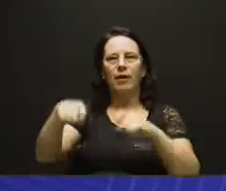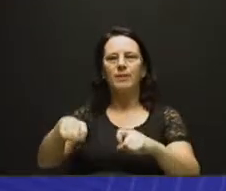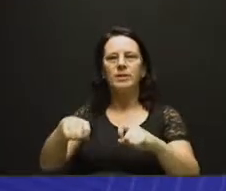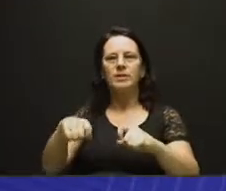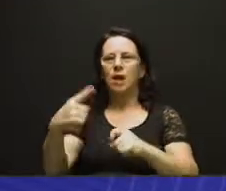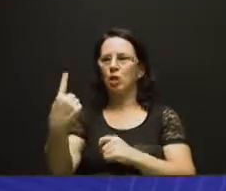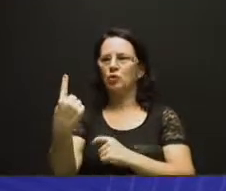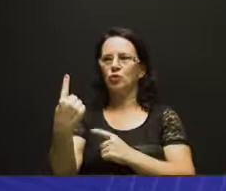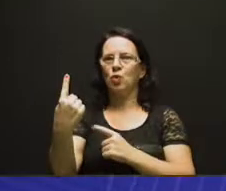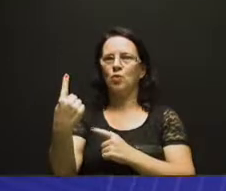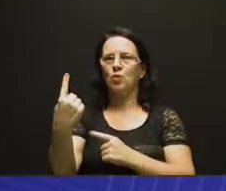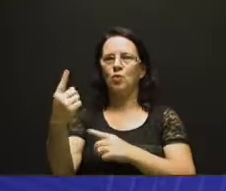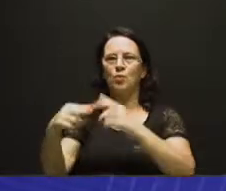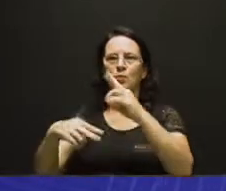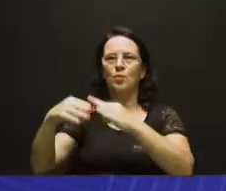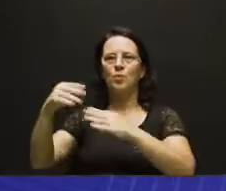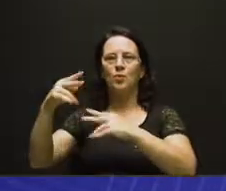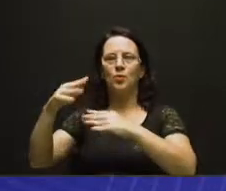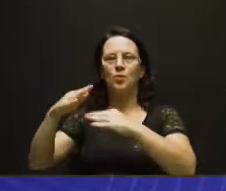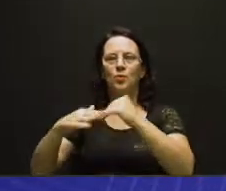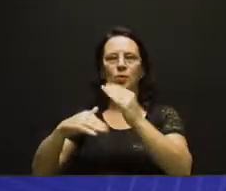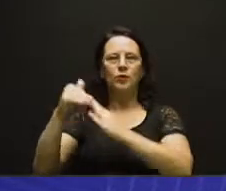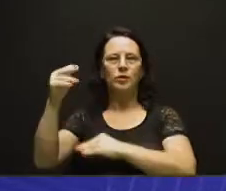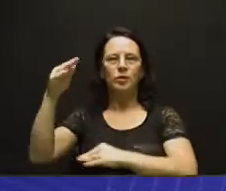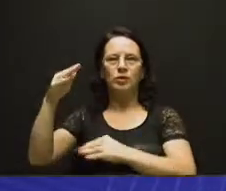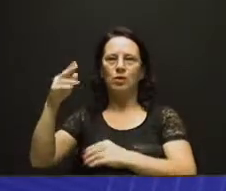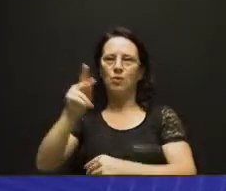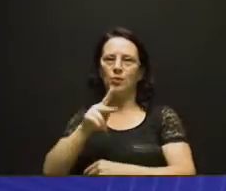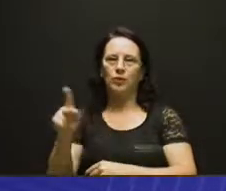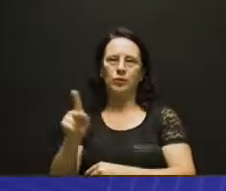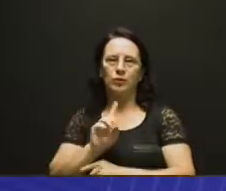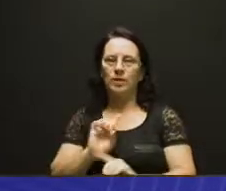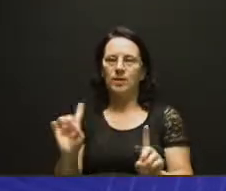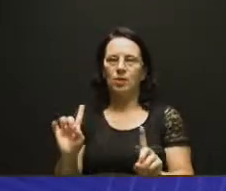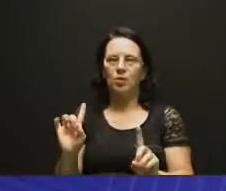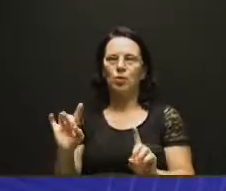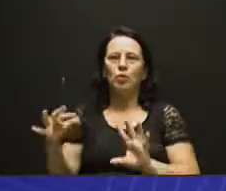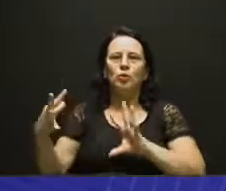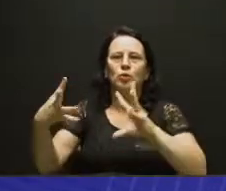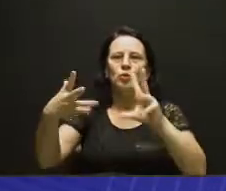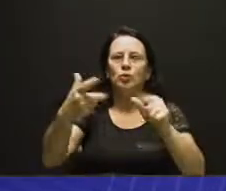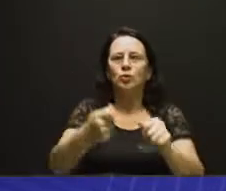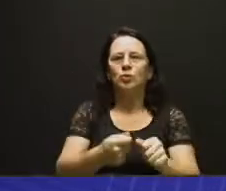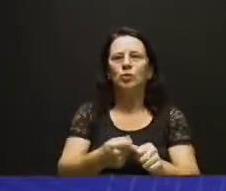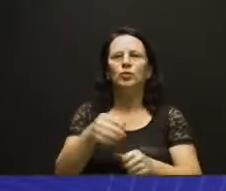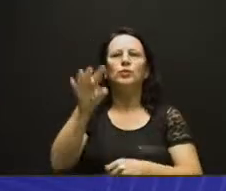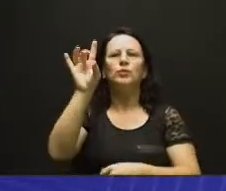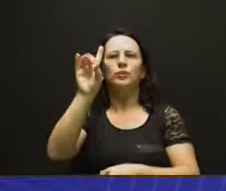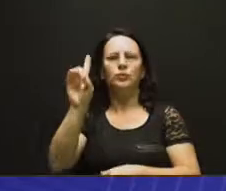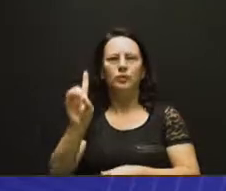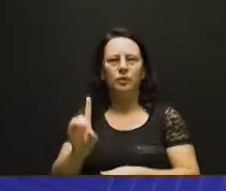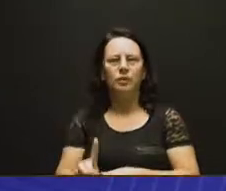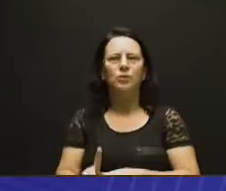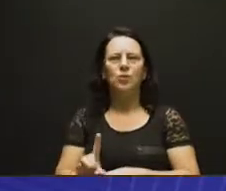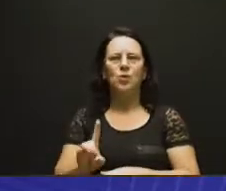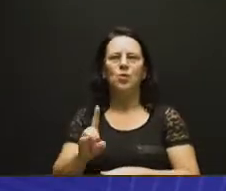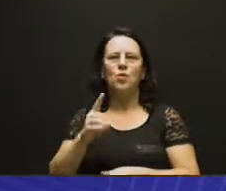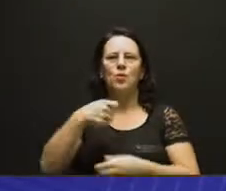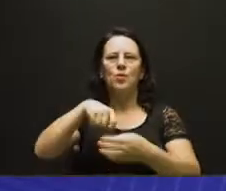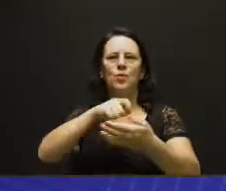o mediador pra atender aquela criança tem capacitar todo o corpo docente porque a criança